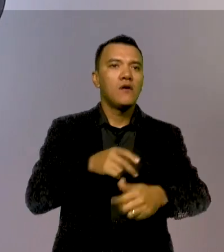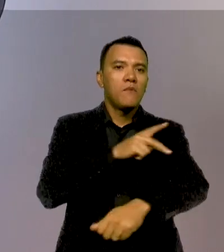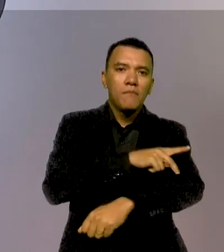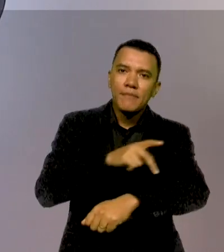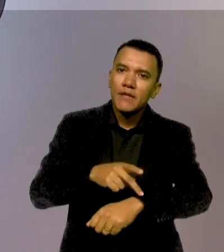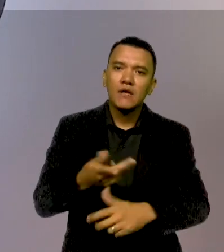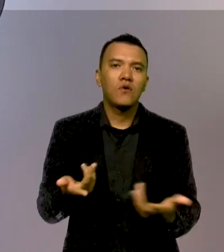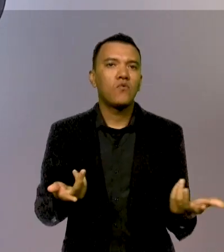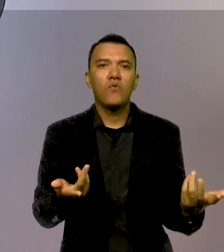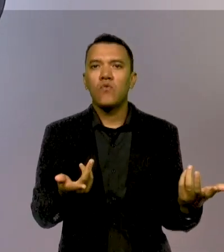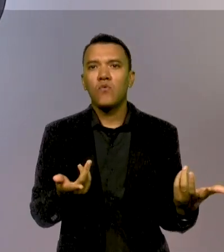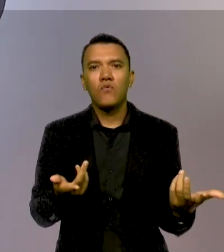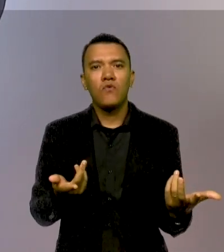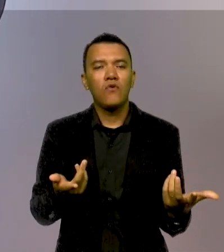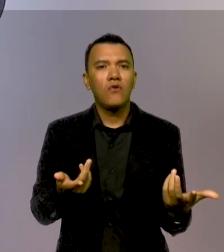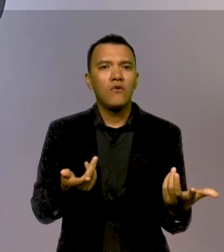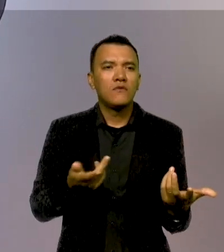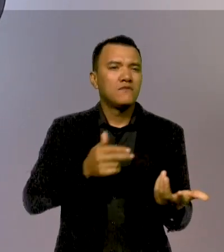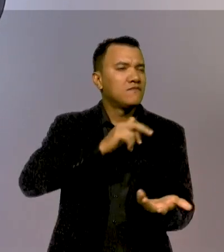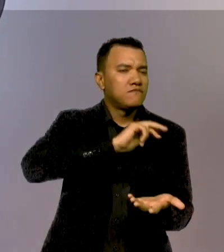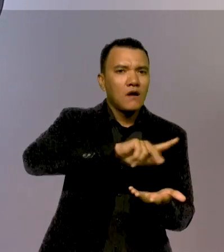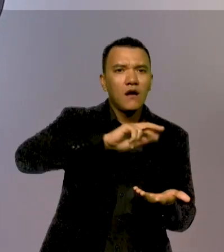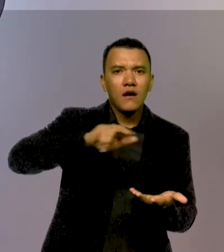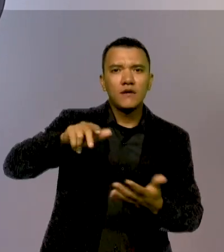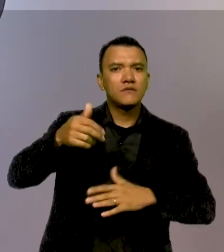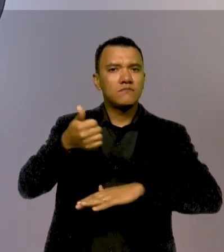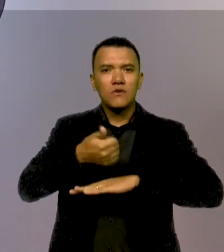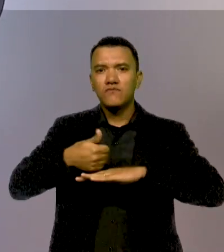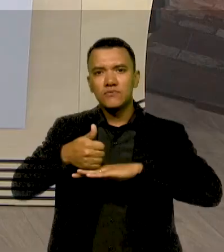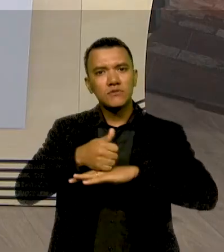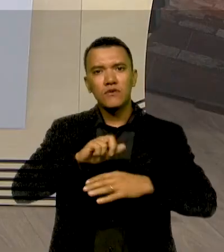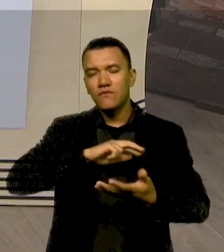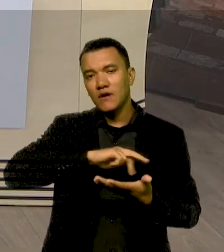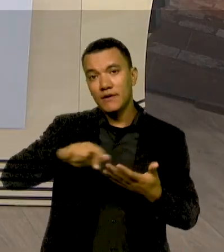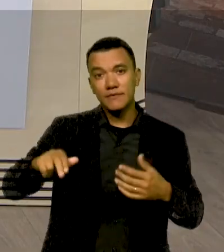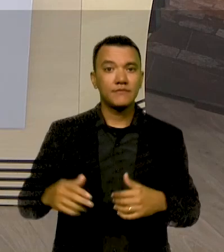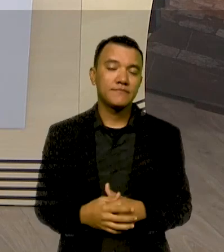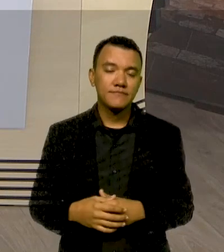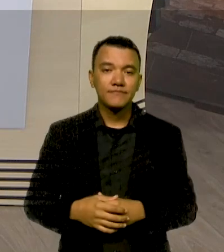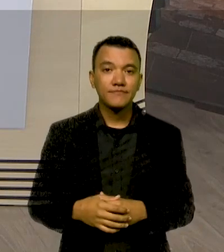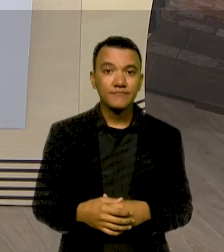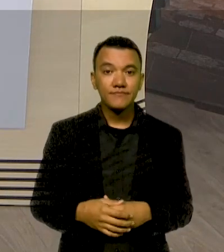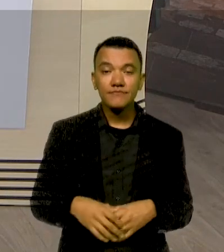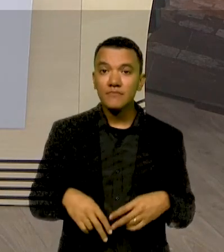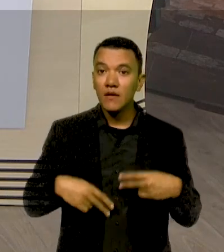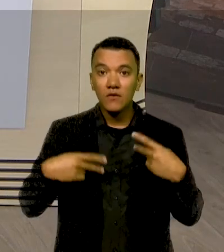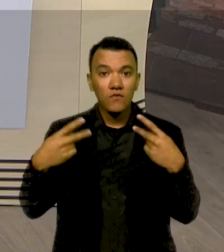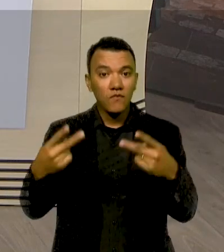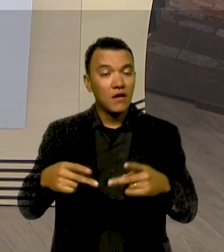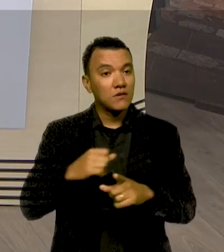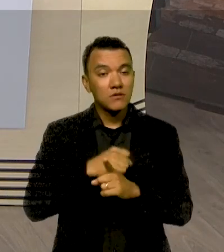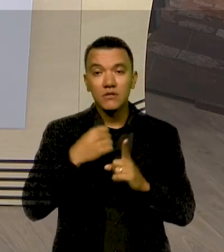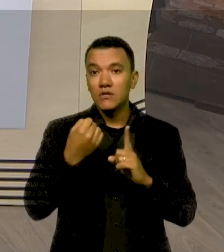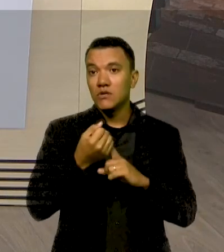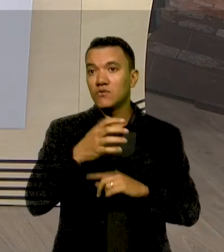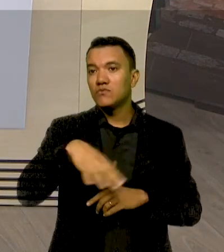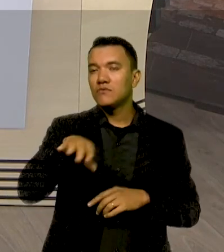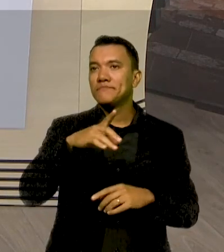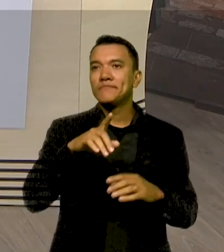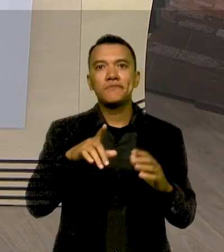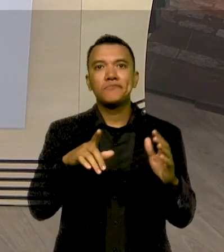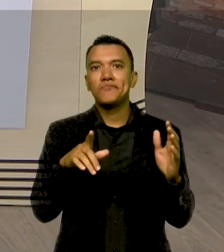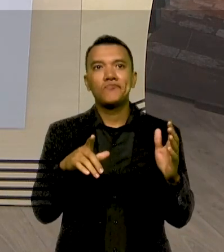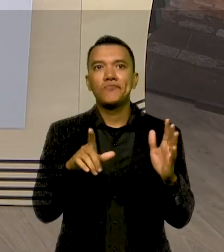temos surdos nas mais variadas profissões, e onde a gente vai na sociedade, vai numa